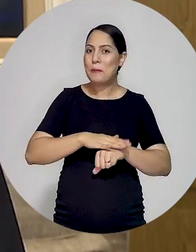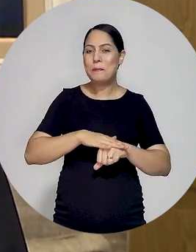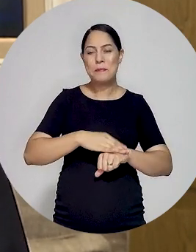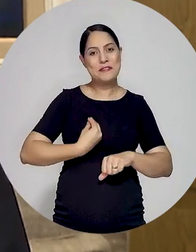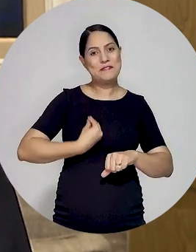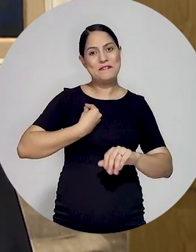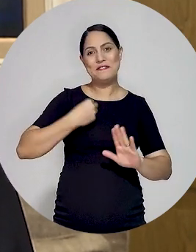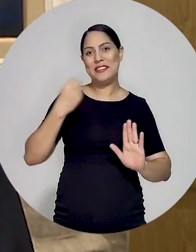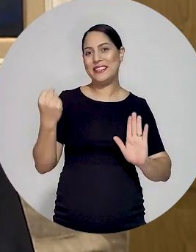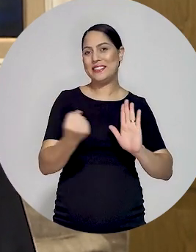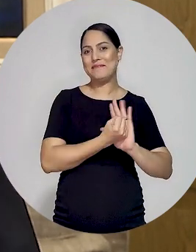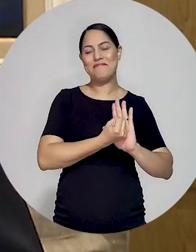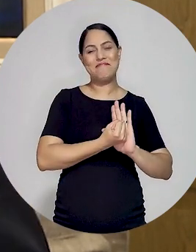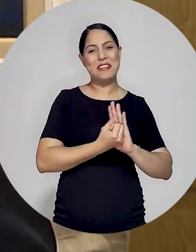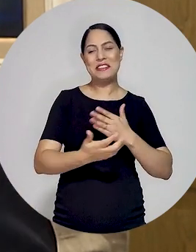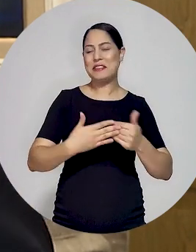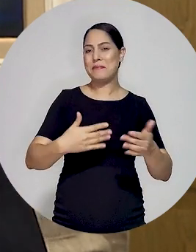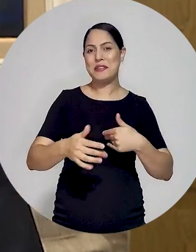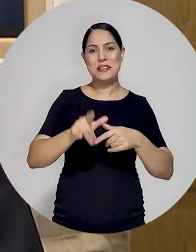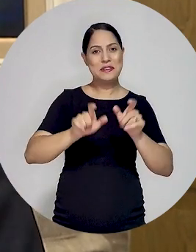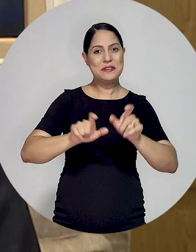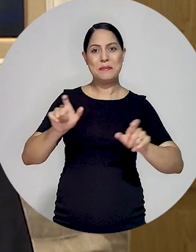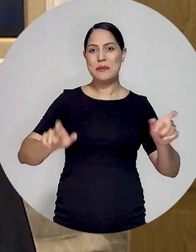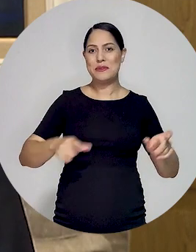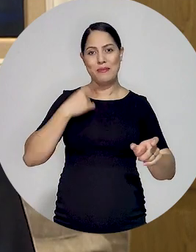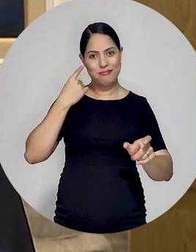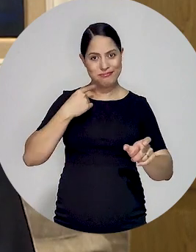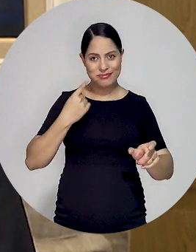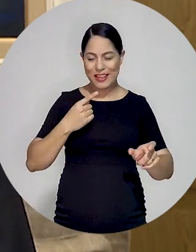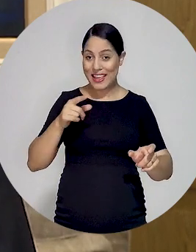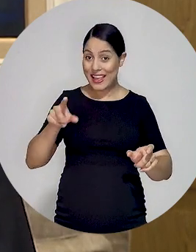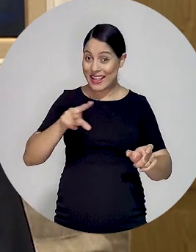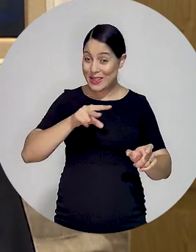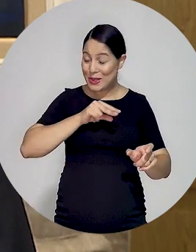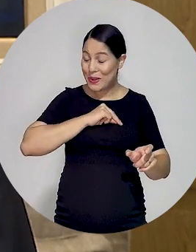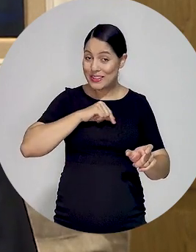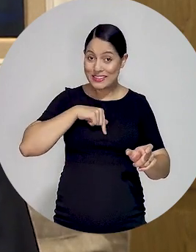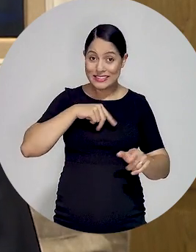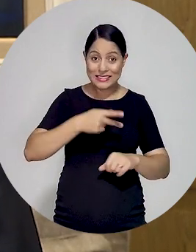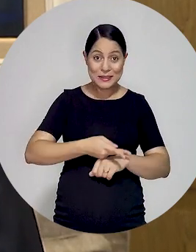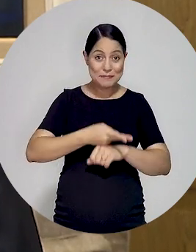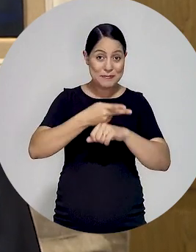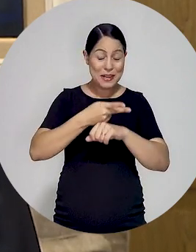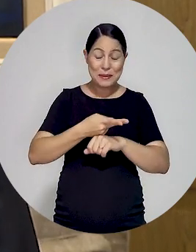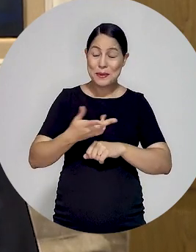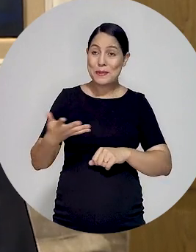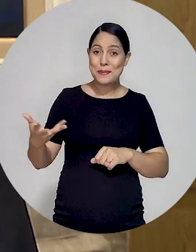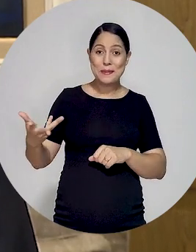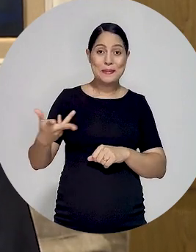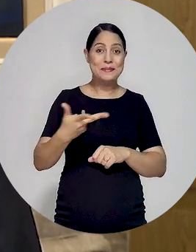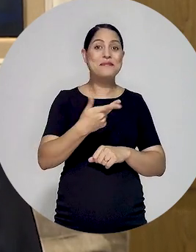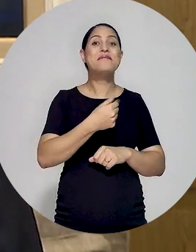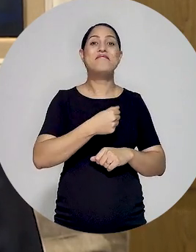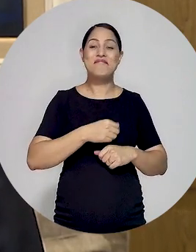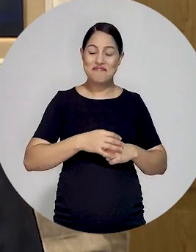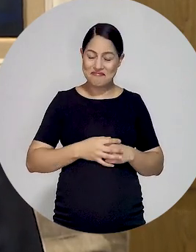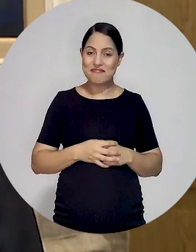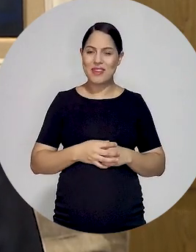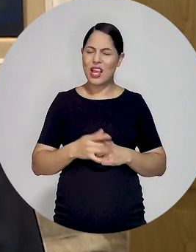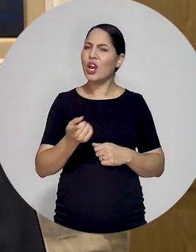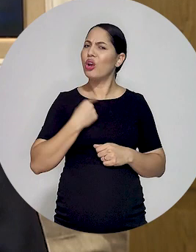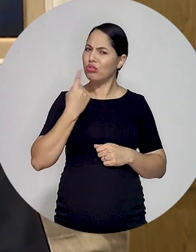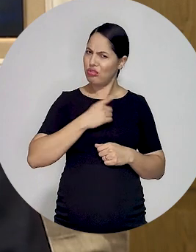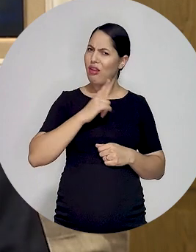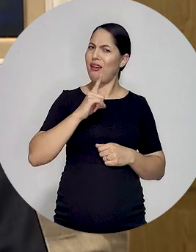Justiça é um momento marcante na vida de qualquer profissional do direito,